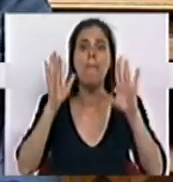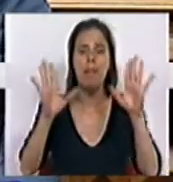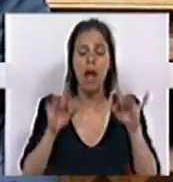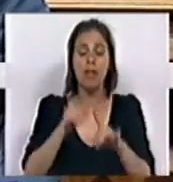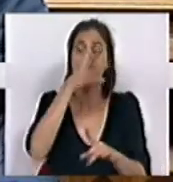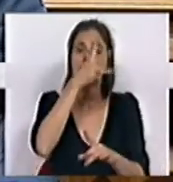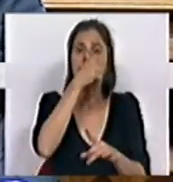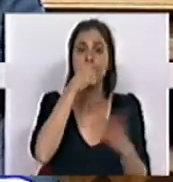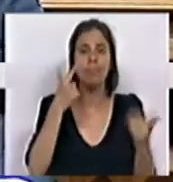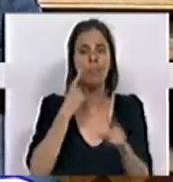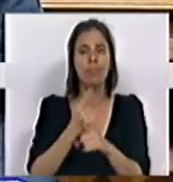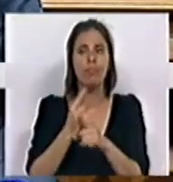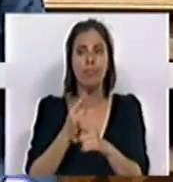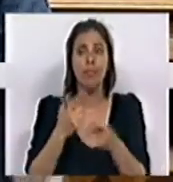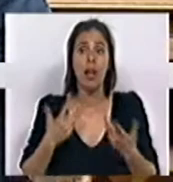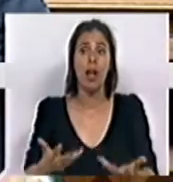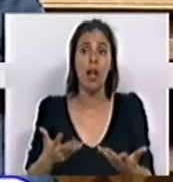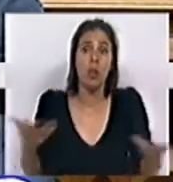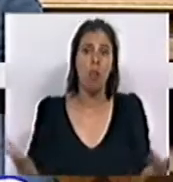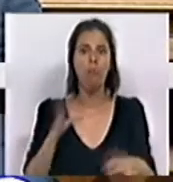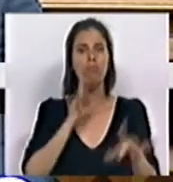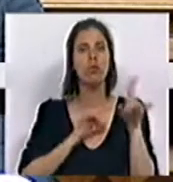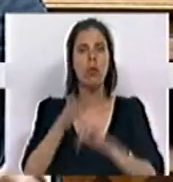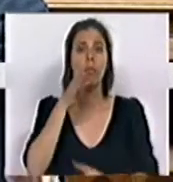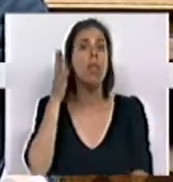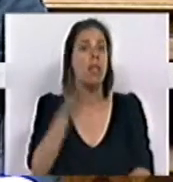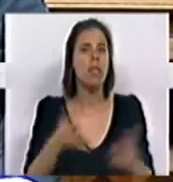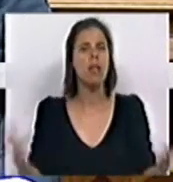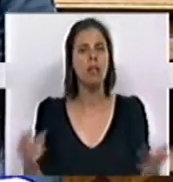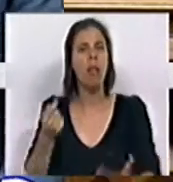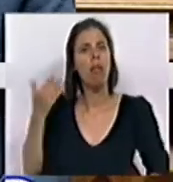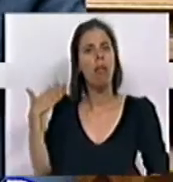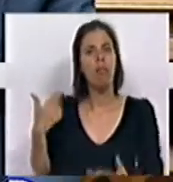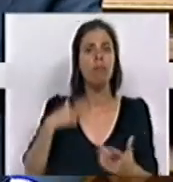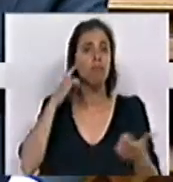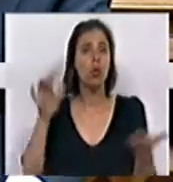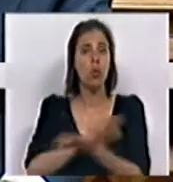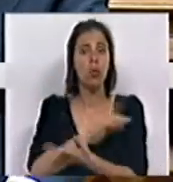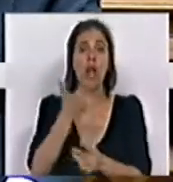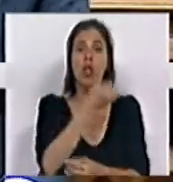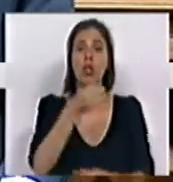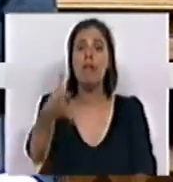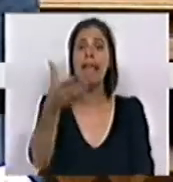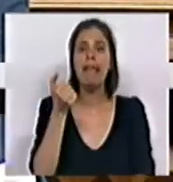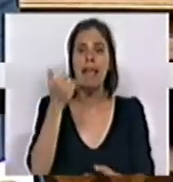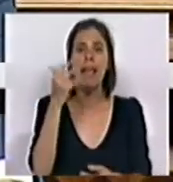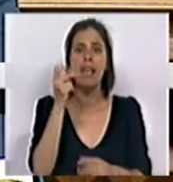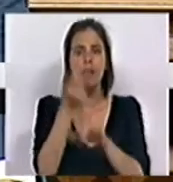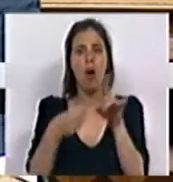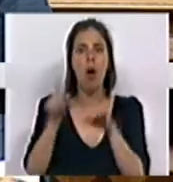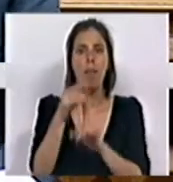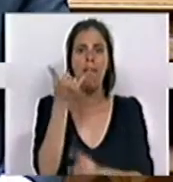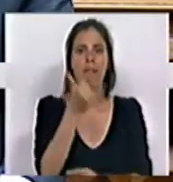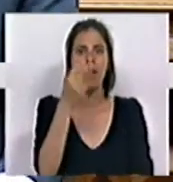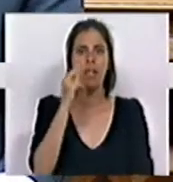que infelizmente ainda é muito atual. Como a senhora deputada disse, ainda recentemente tivemos notícias de que em 2015 o IVA